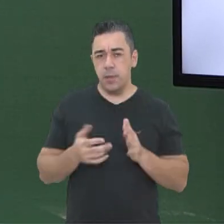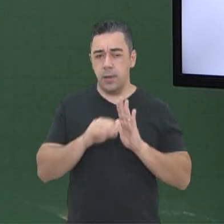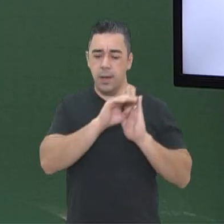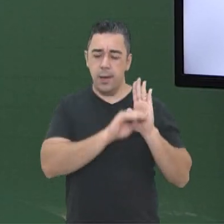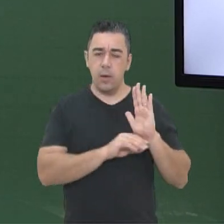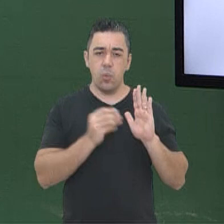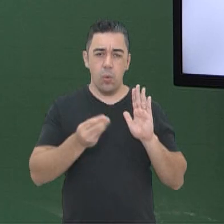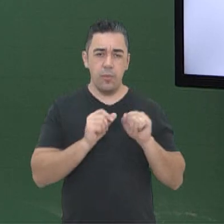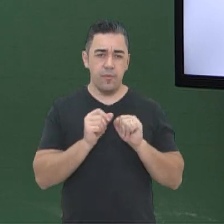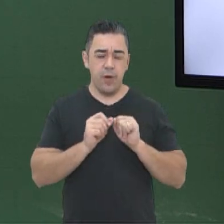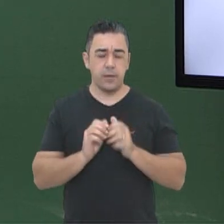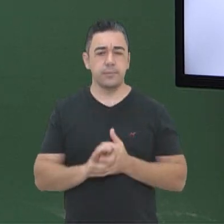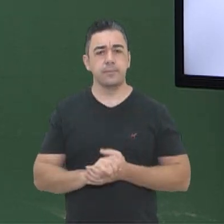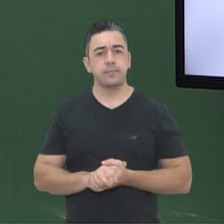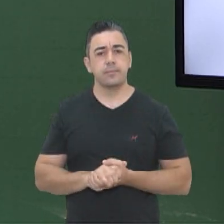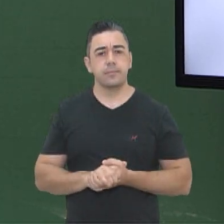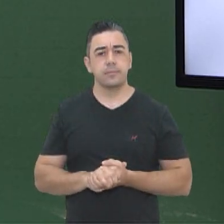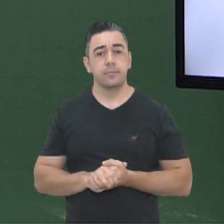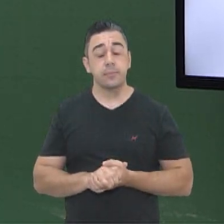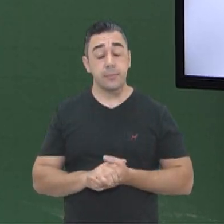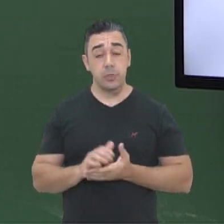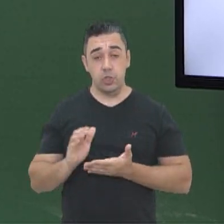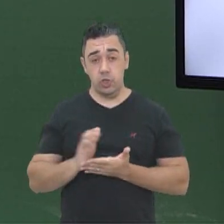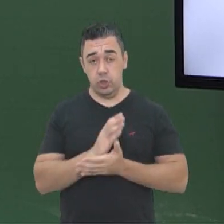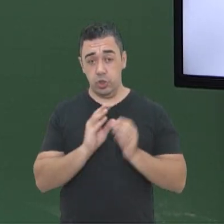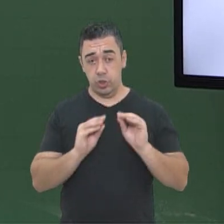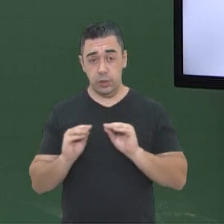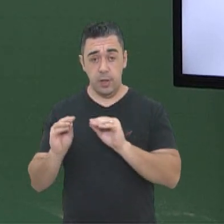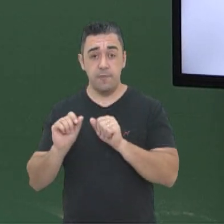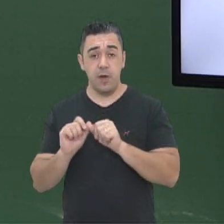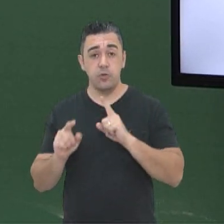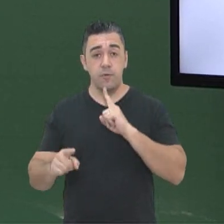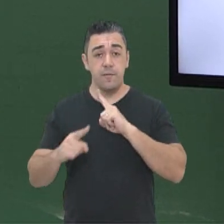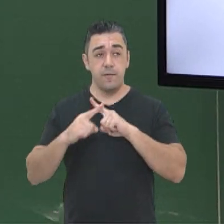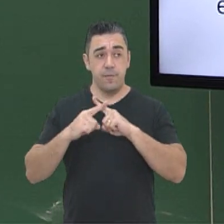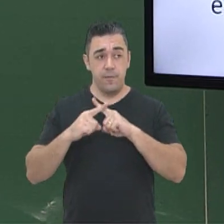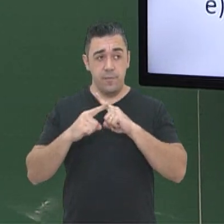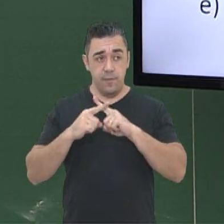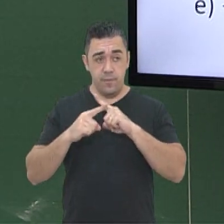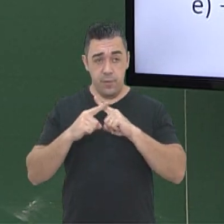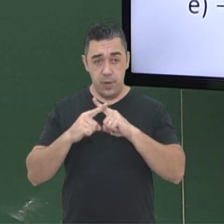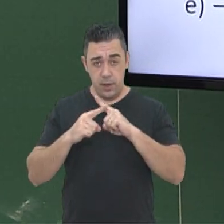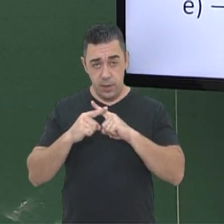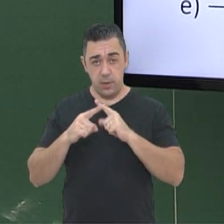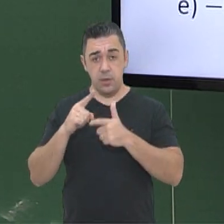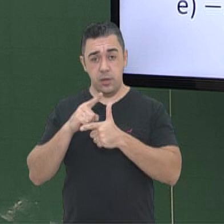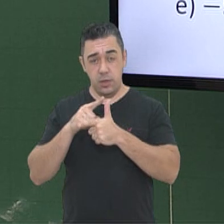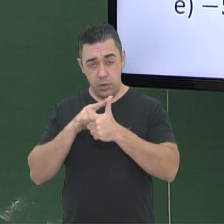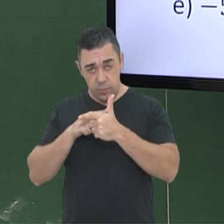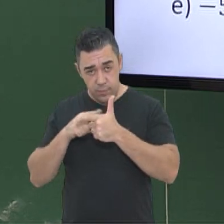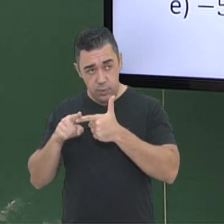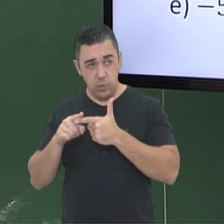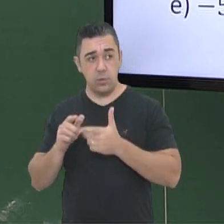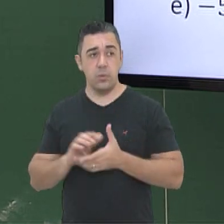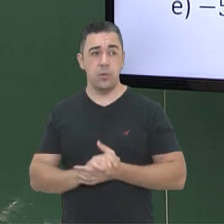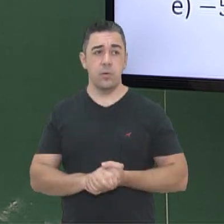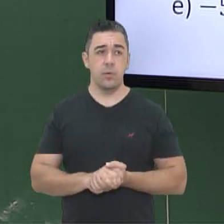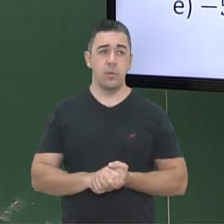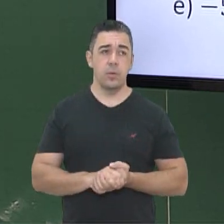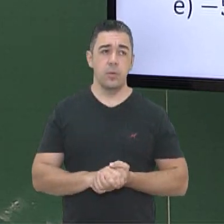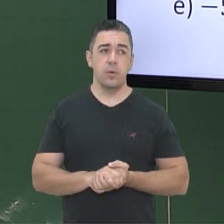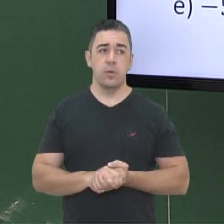a racionalização. Para tirar isso aqui, eu vou multiplicar e dividir pelo conjugado dessa expressão.